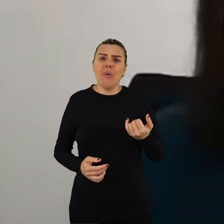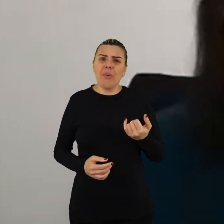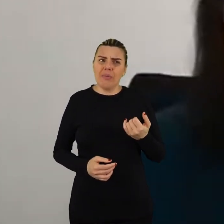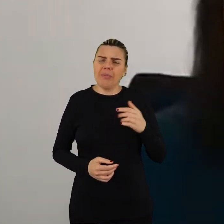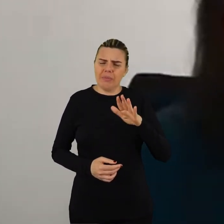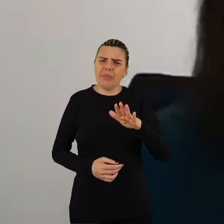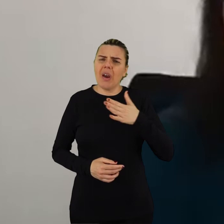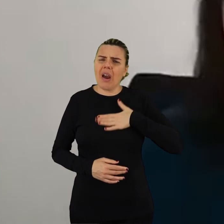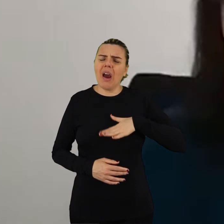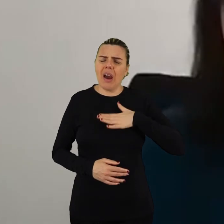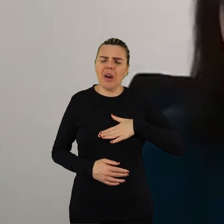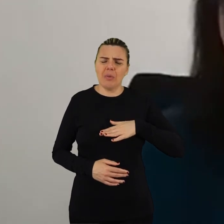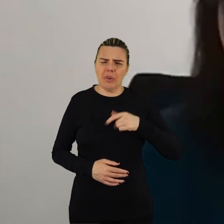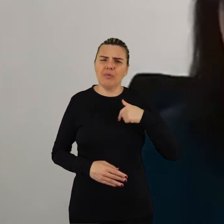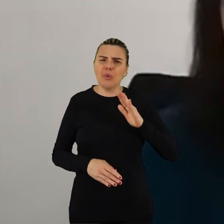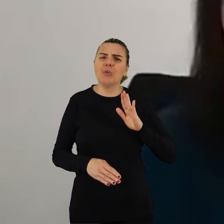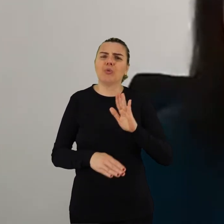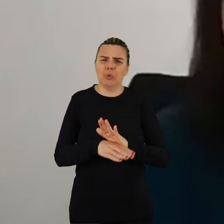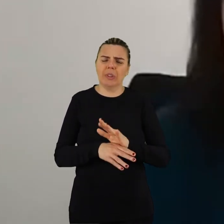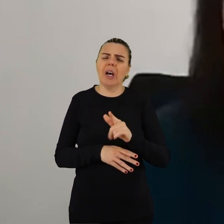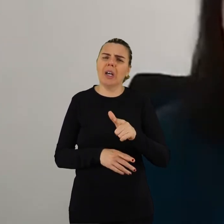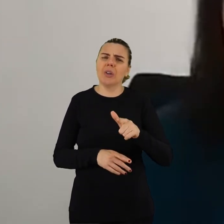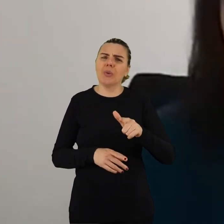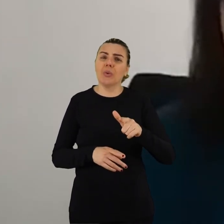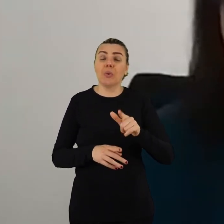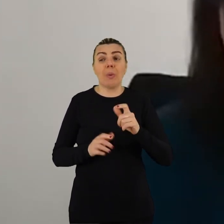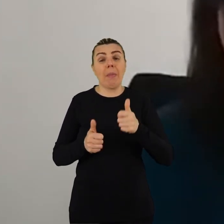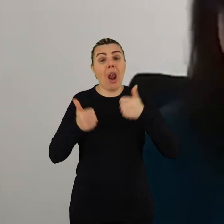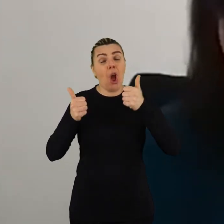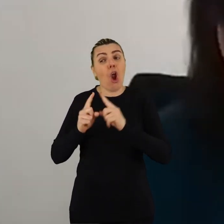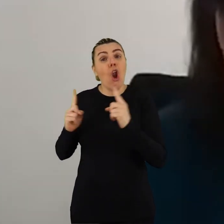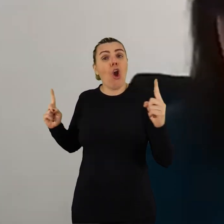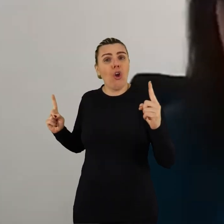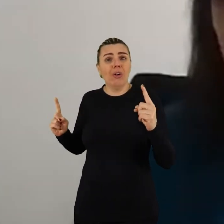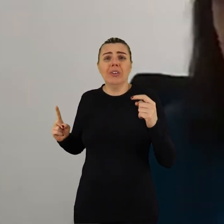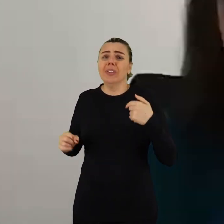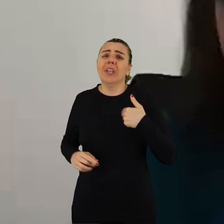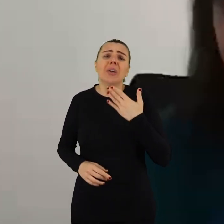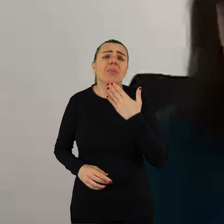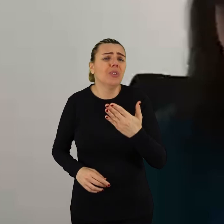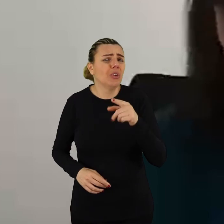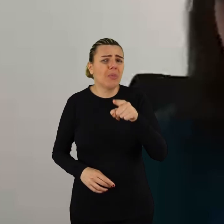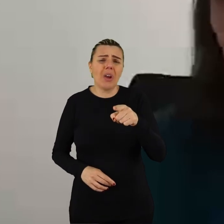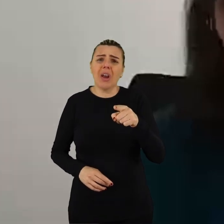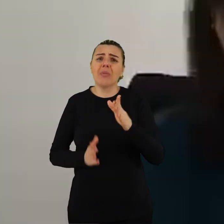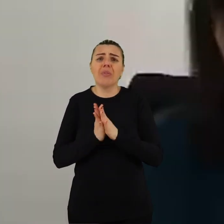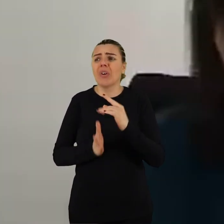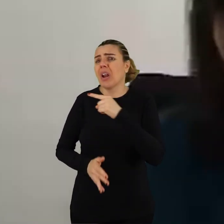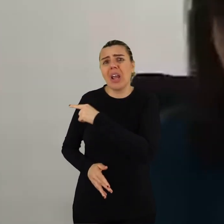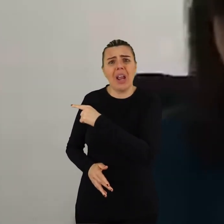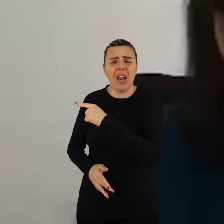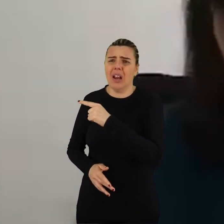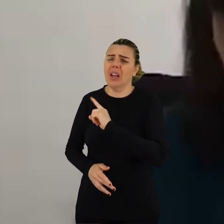ia me ajudar e que eu ficasse o mais longe dele possível. Eu repetia para ela que o André não ia